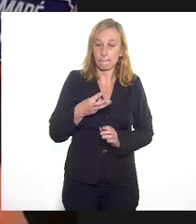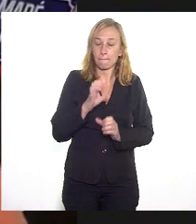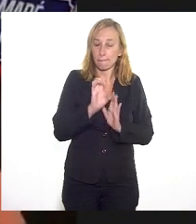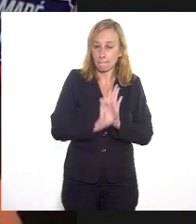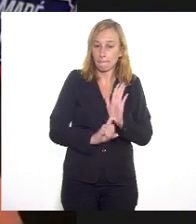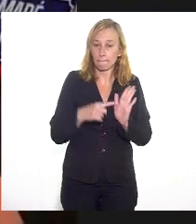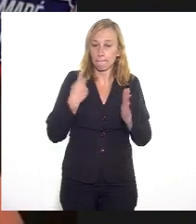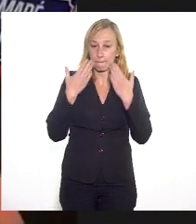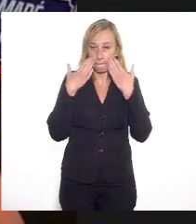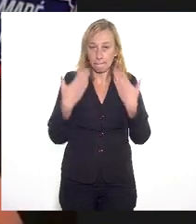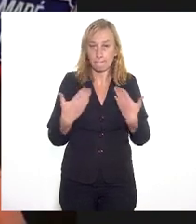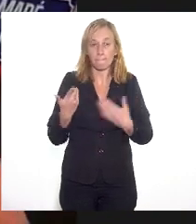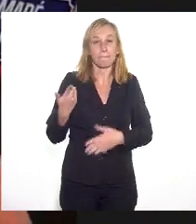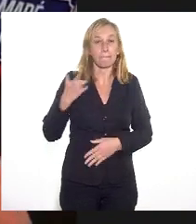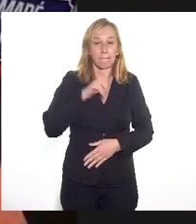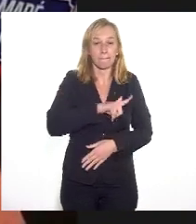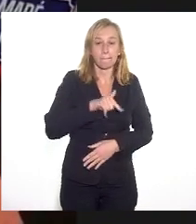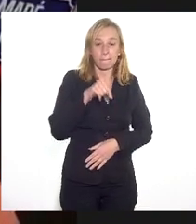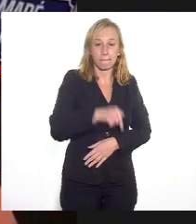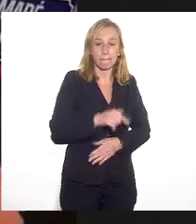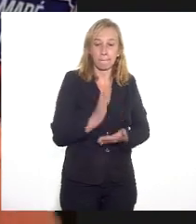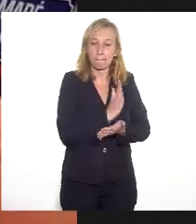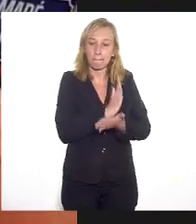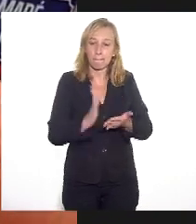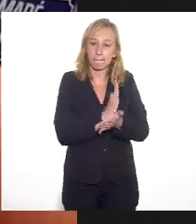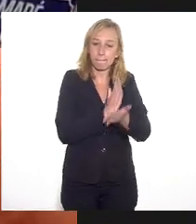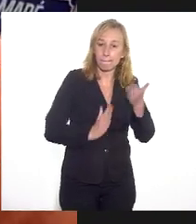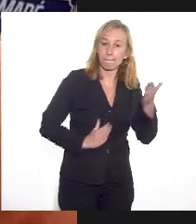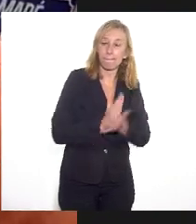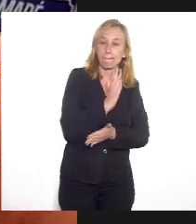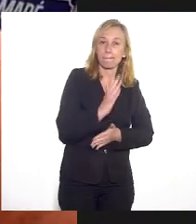apresentamos. Conseguimos aqui algumas